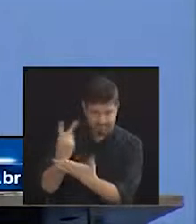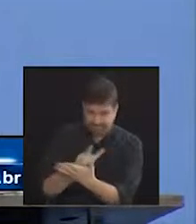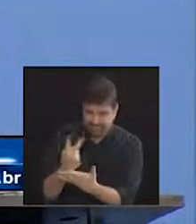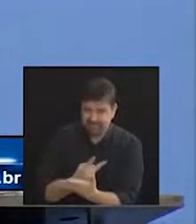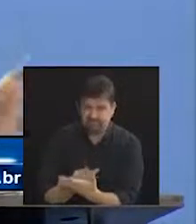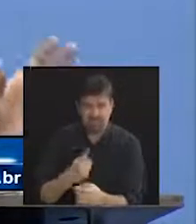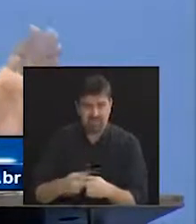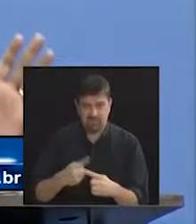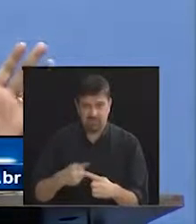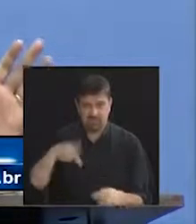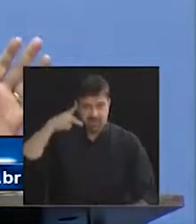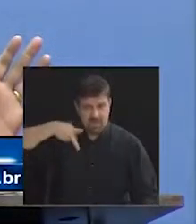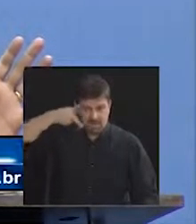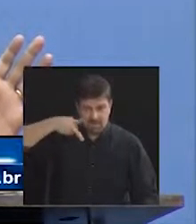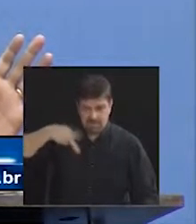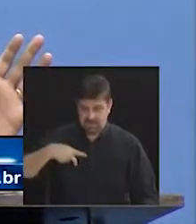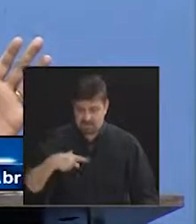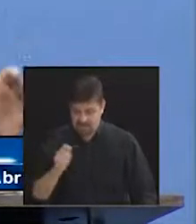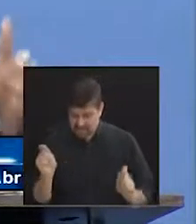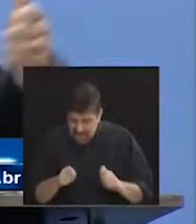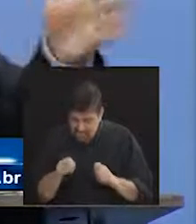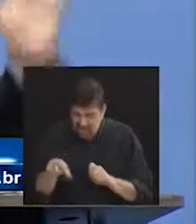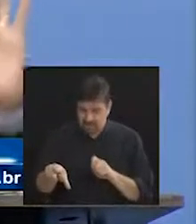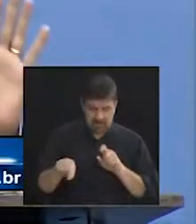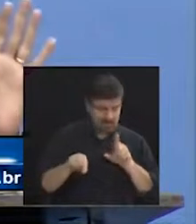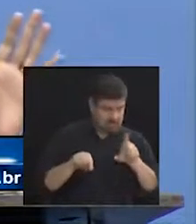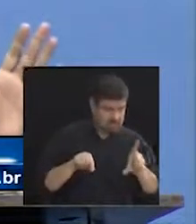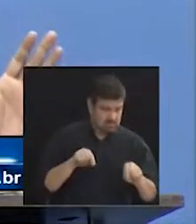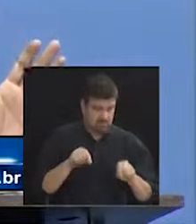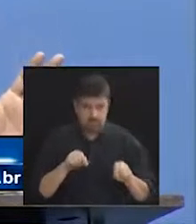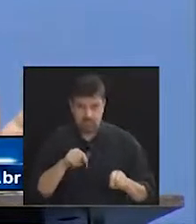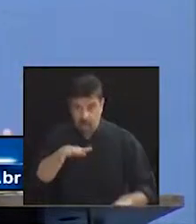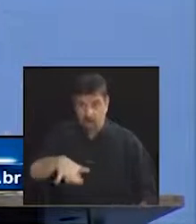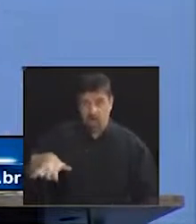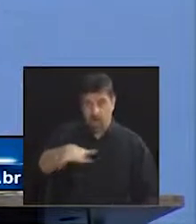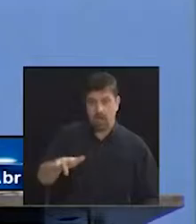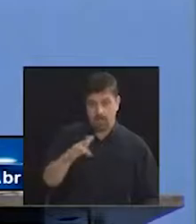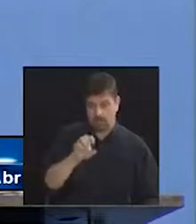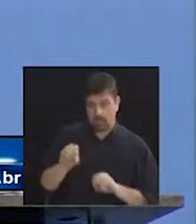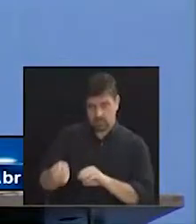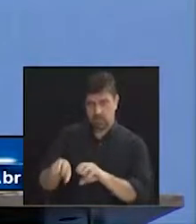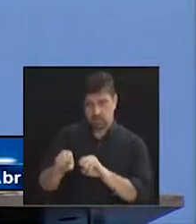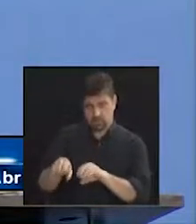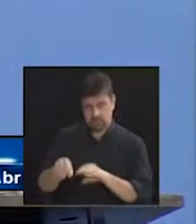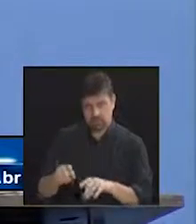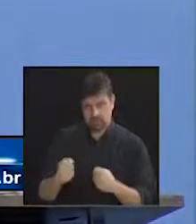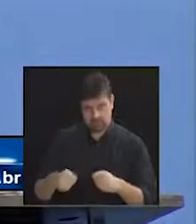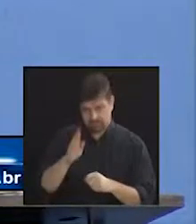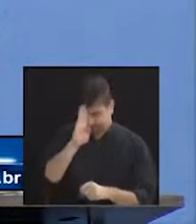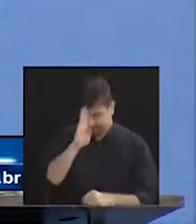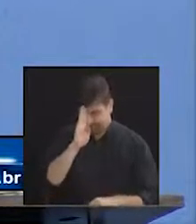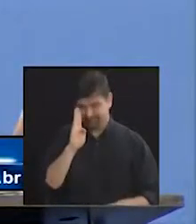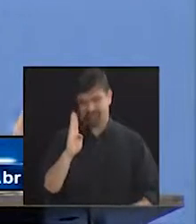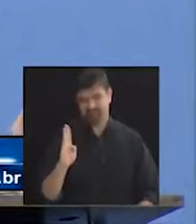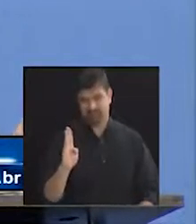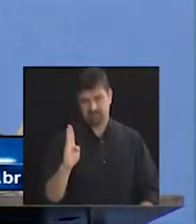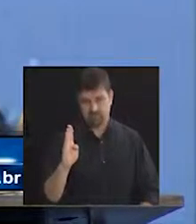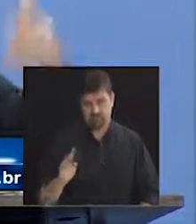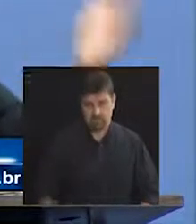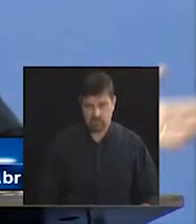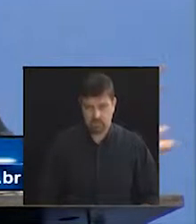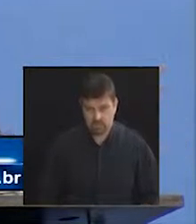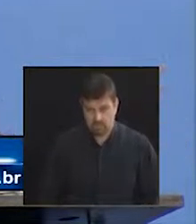dizendo porque política a gente faz escolhas é faz escolhas esse foi escolhida educação para ser prioridade